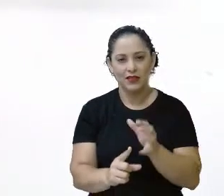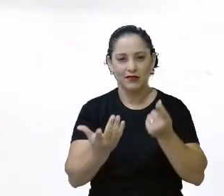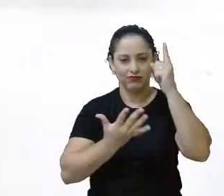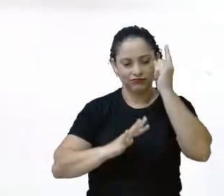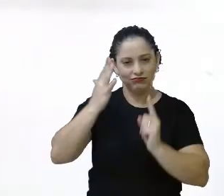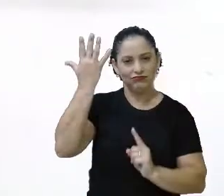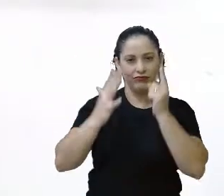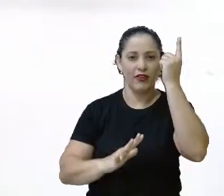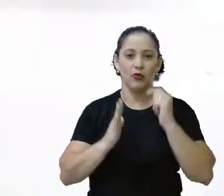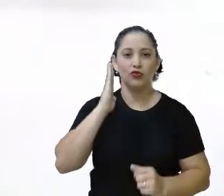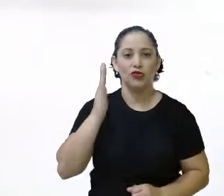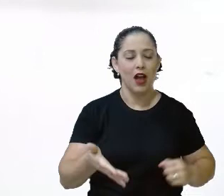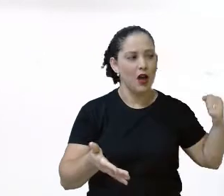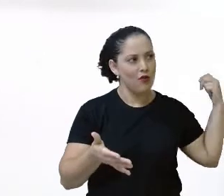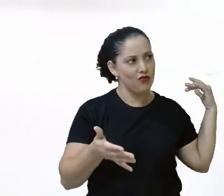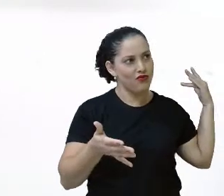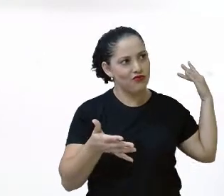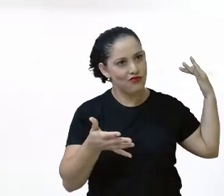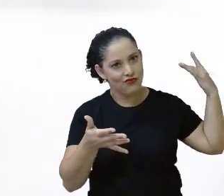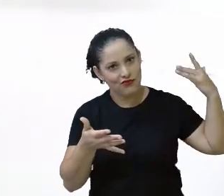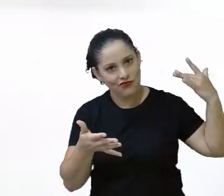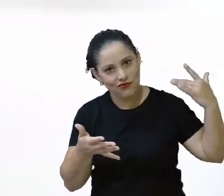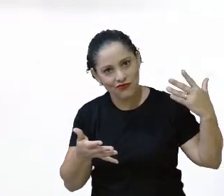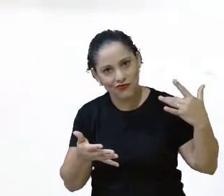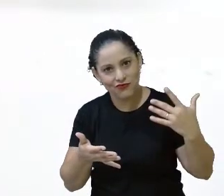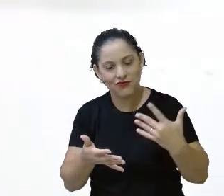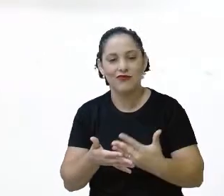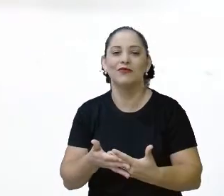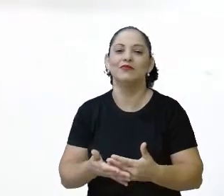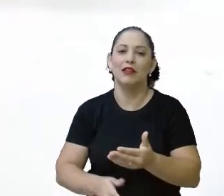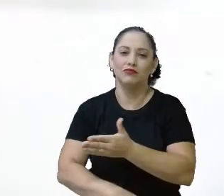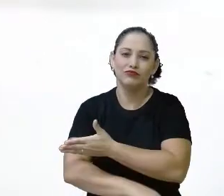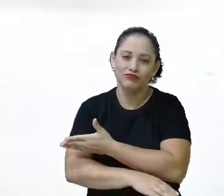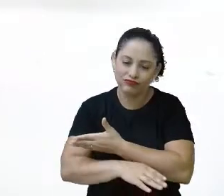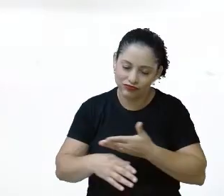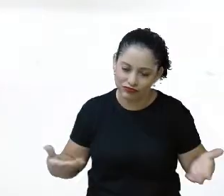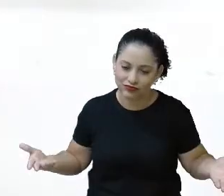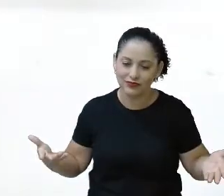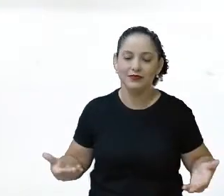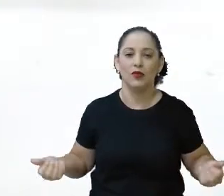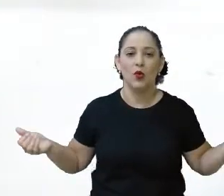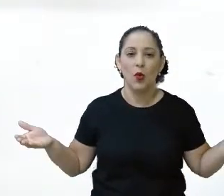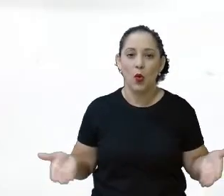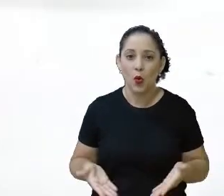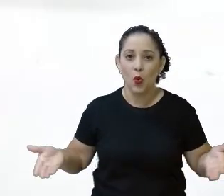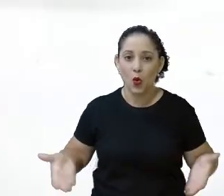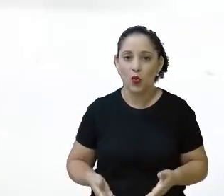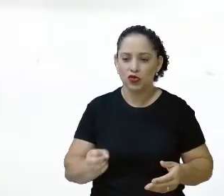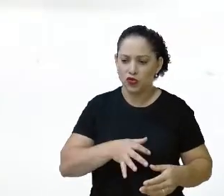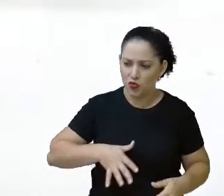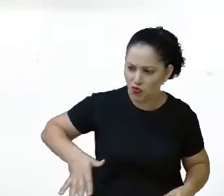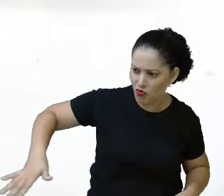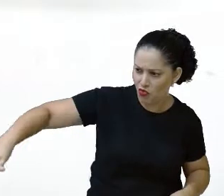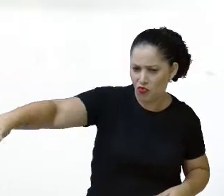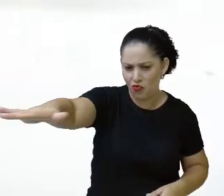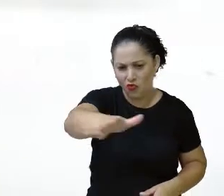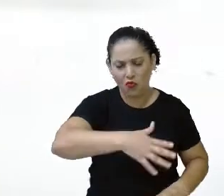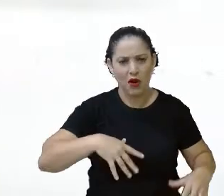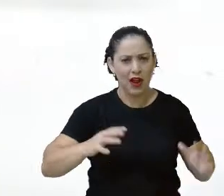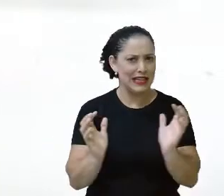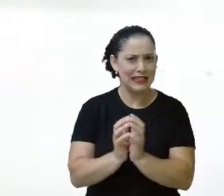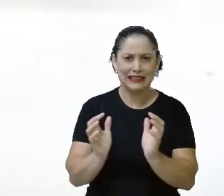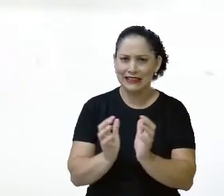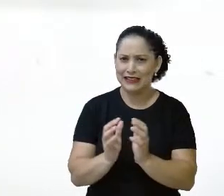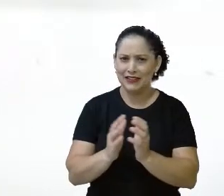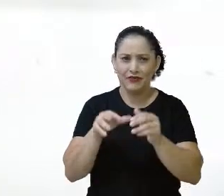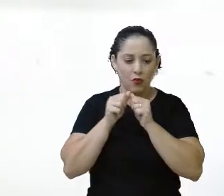uma tradição aí, de longos anos, né? Que começou pequenininho e que hoje toma todas as ruas do Recife